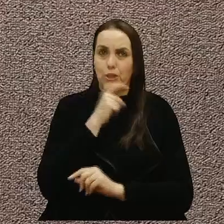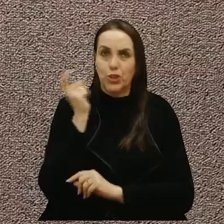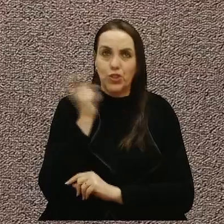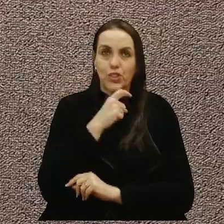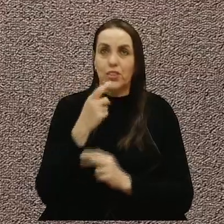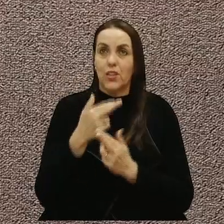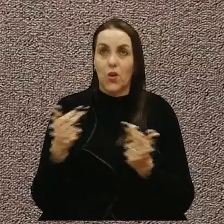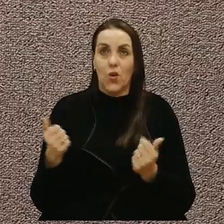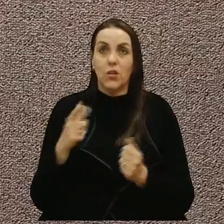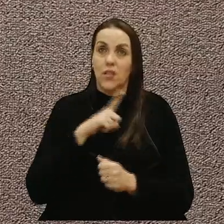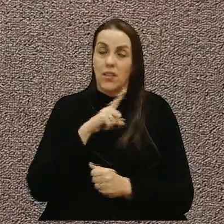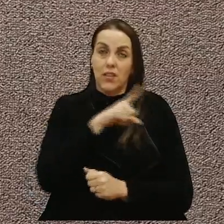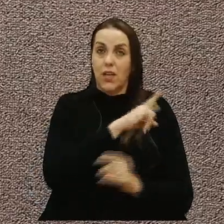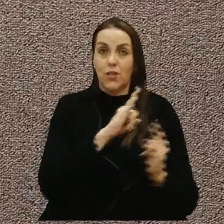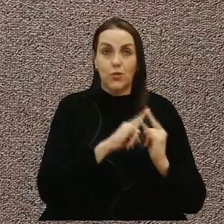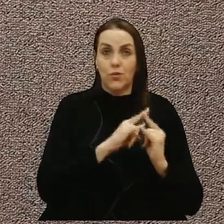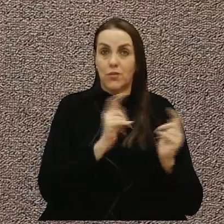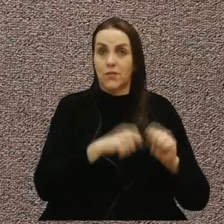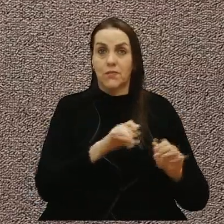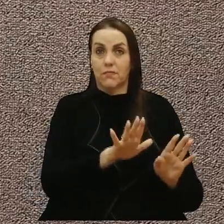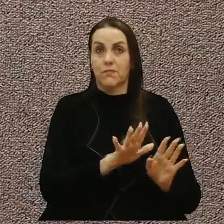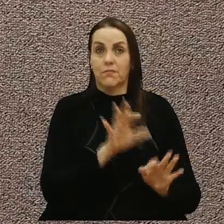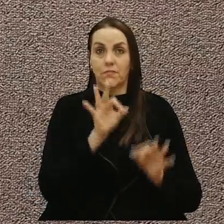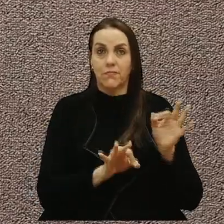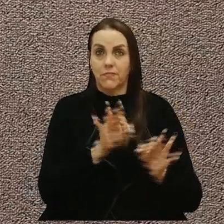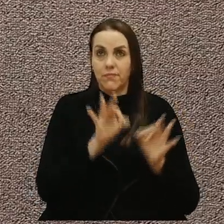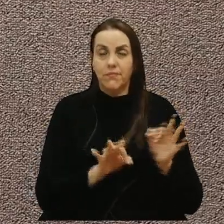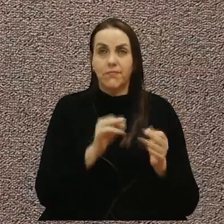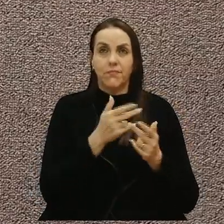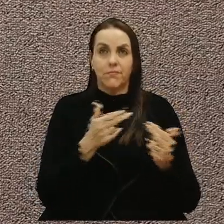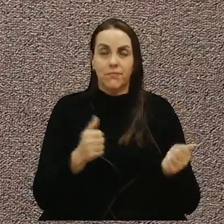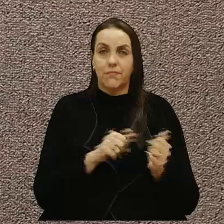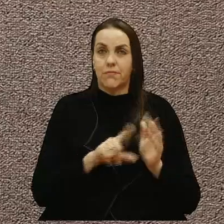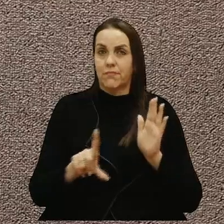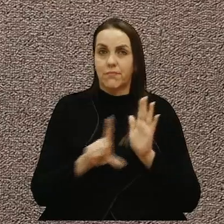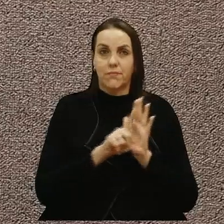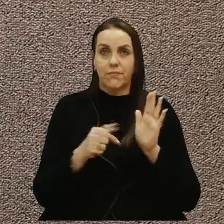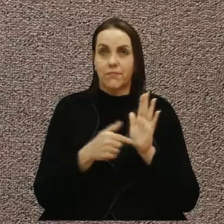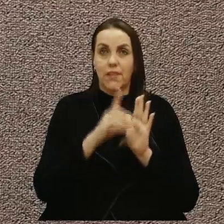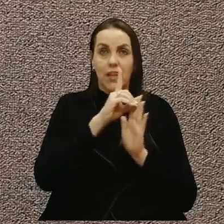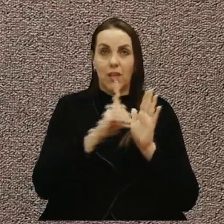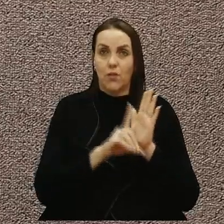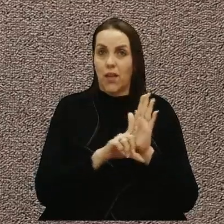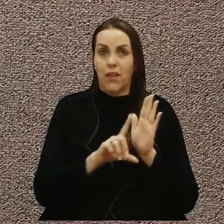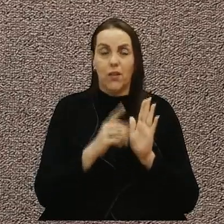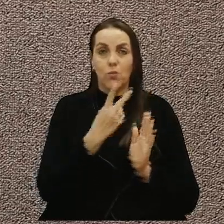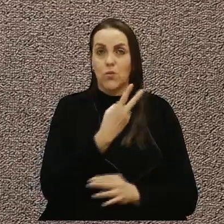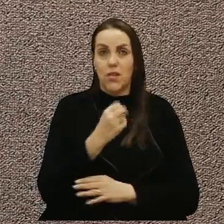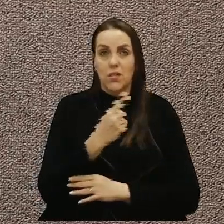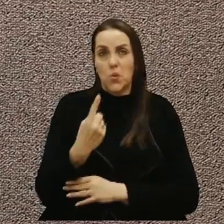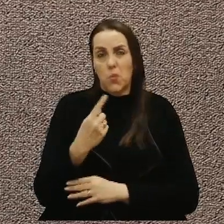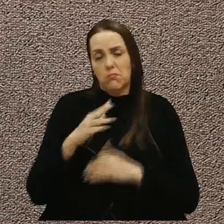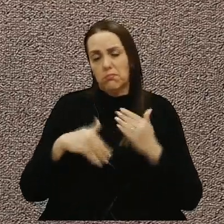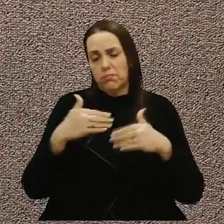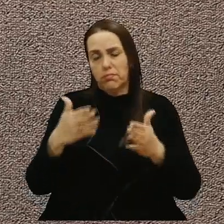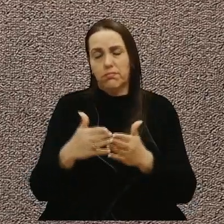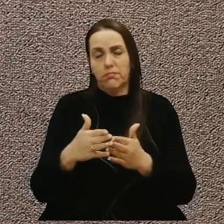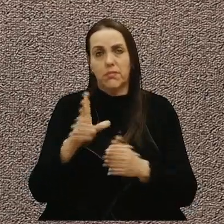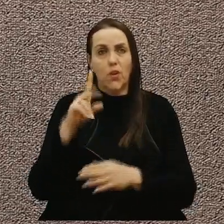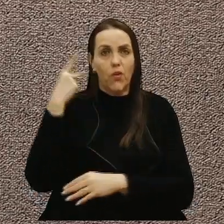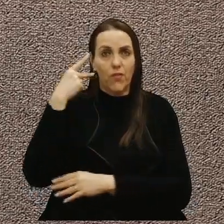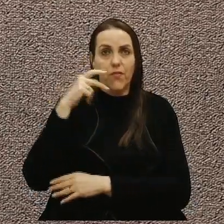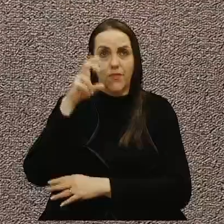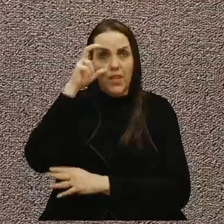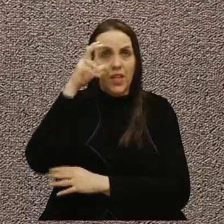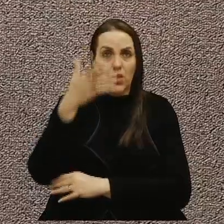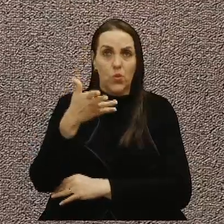os órgãos competentes. Aí a questão jurídica, decreto-lei 201 e assim por diante. Então, nesse sentido, vereadora, em